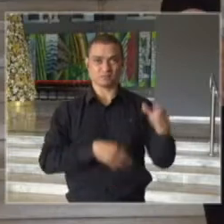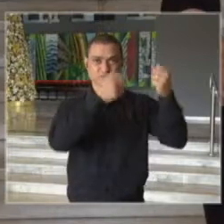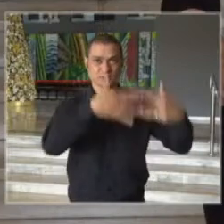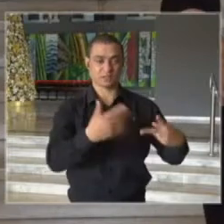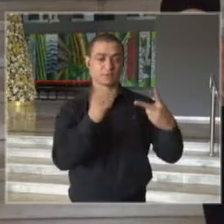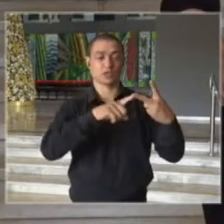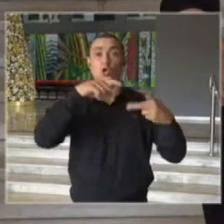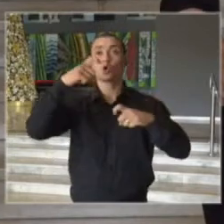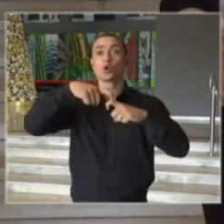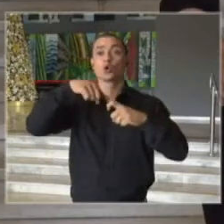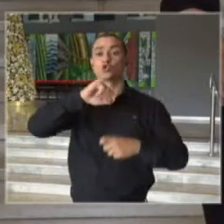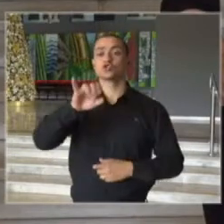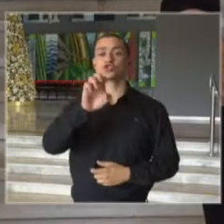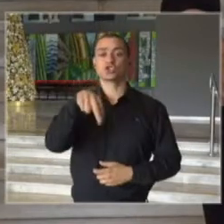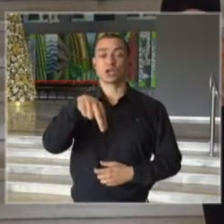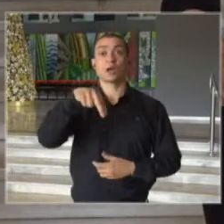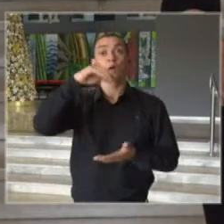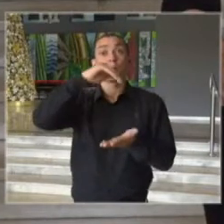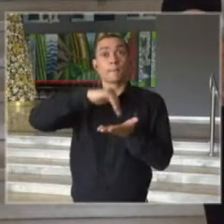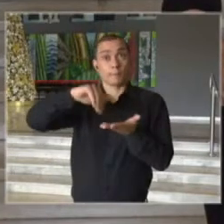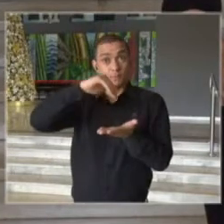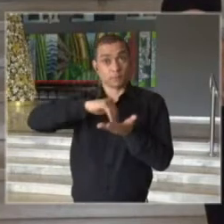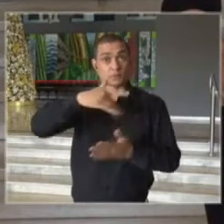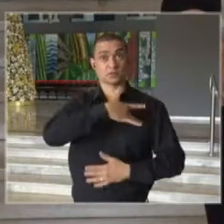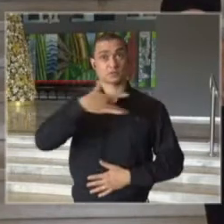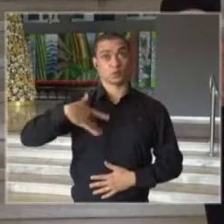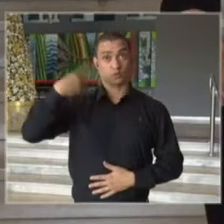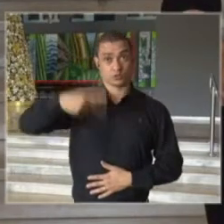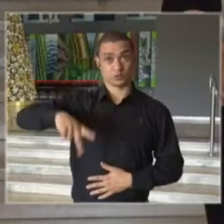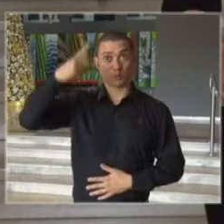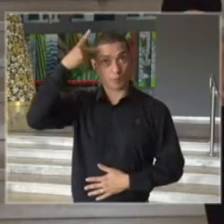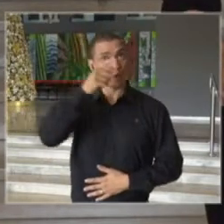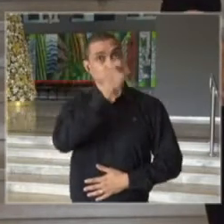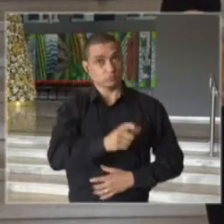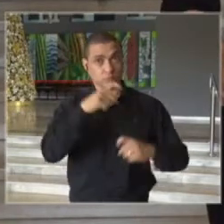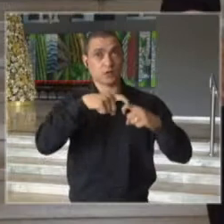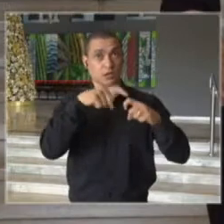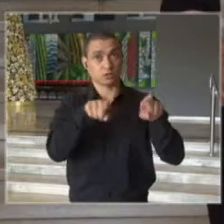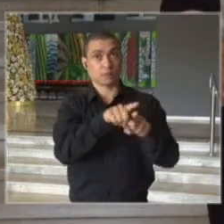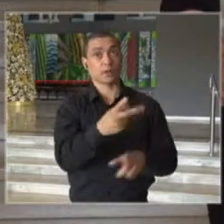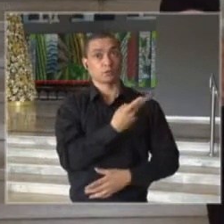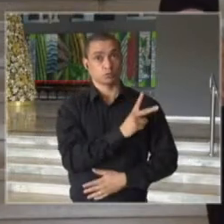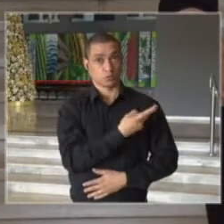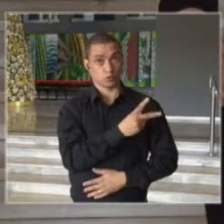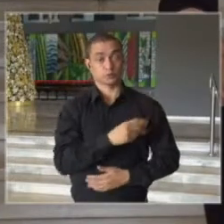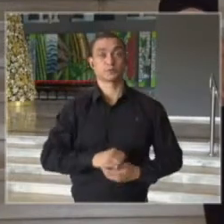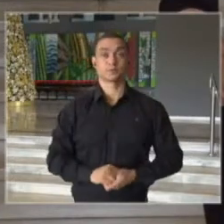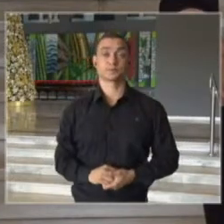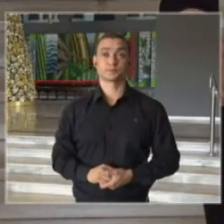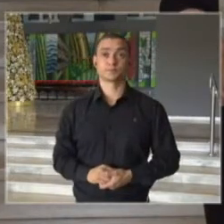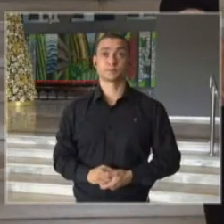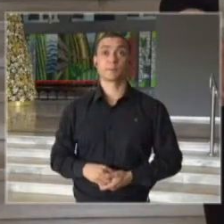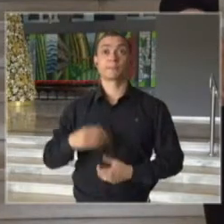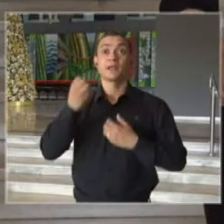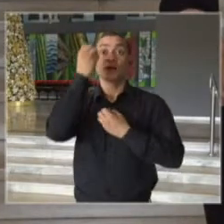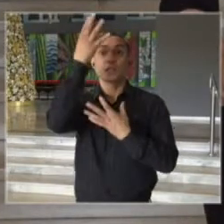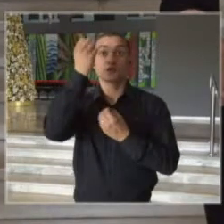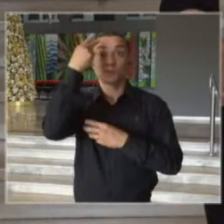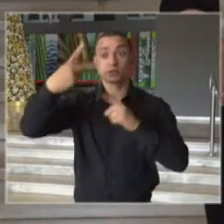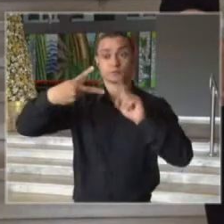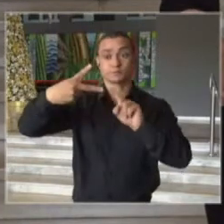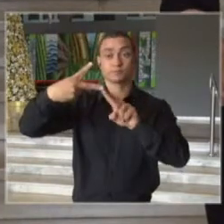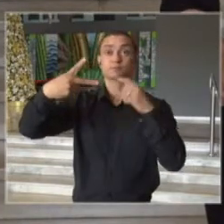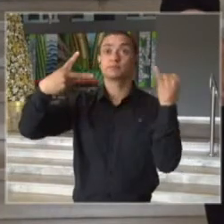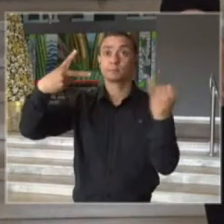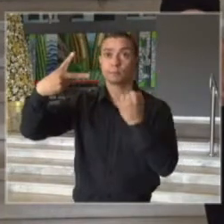Jean Gorenstein, médico infectologista e secretário da Saúde do Estado de São Paulo. Outra informação muito